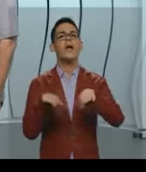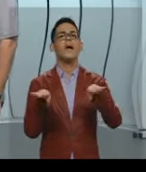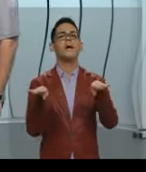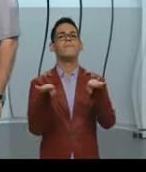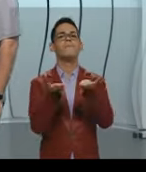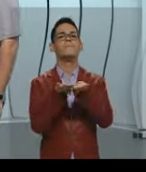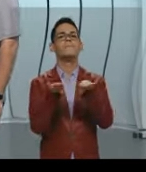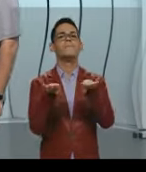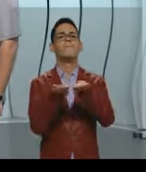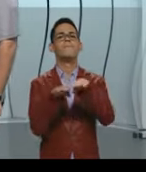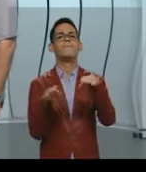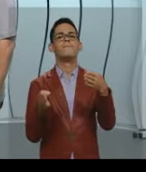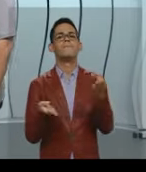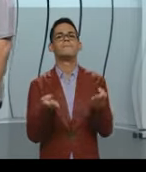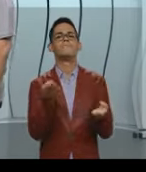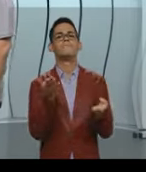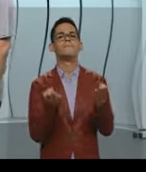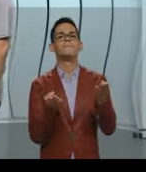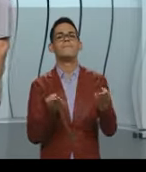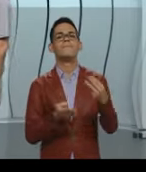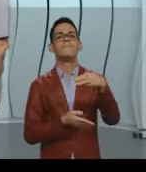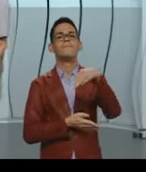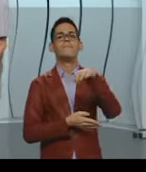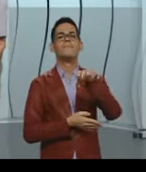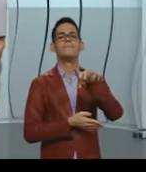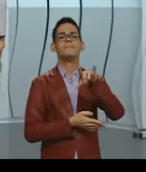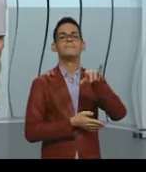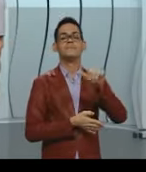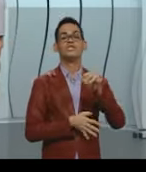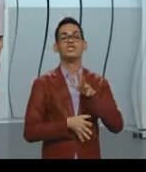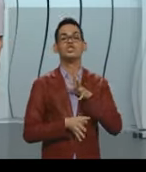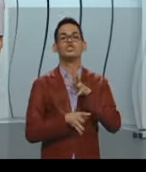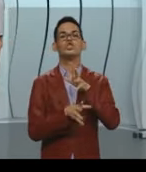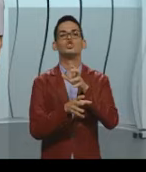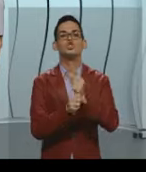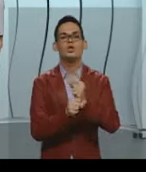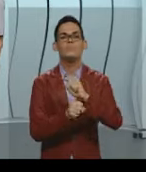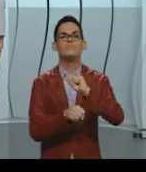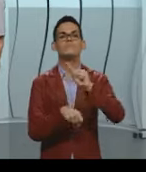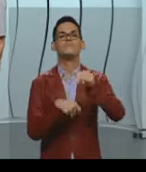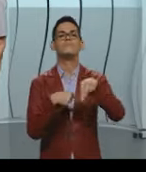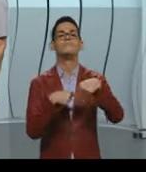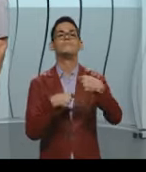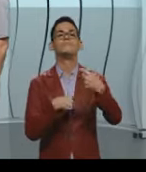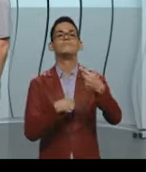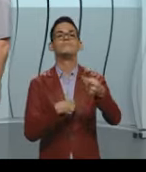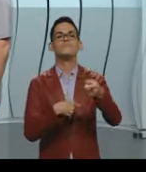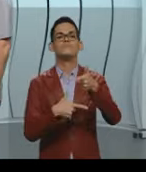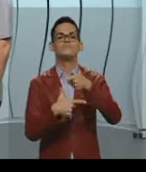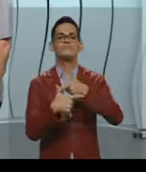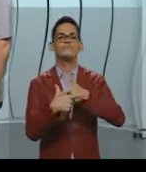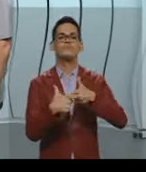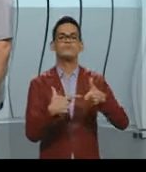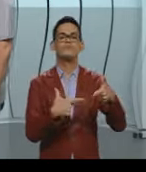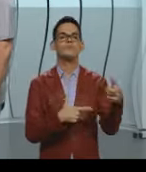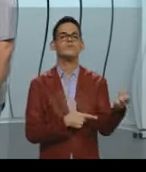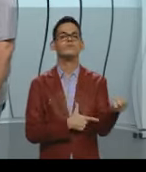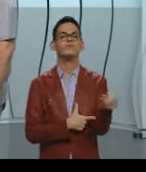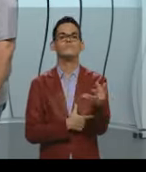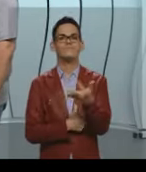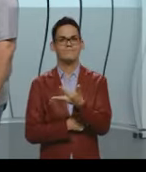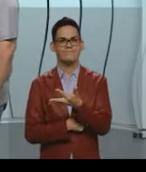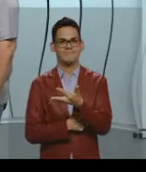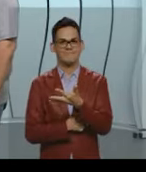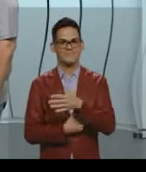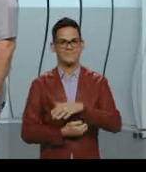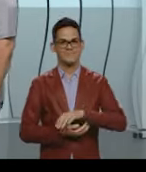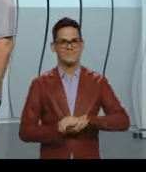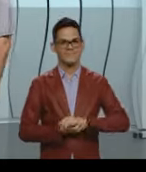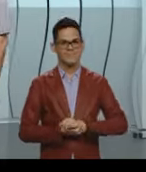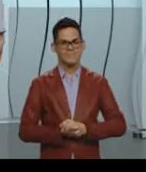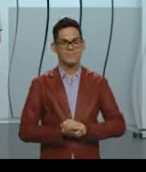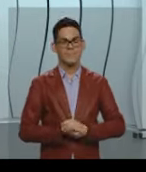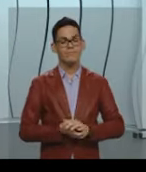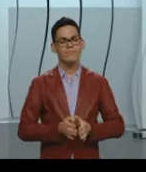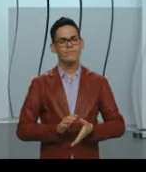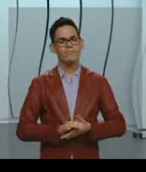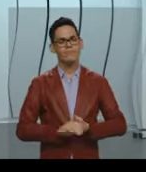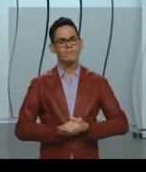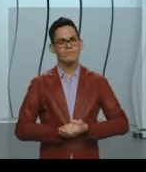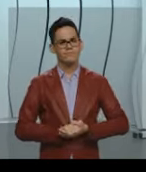e dividir pela quantidade desses valores. Então vamos aplicar esse conceito aí.